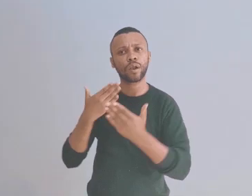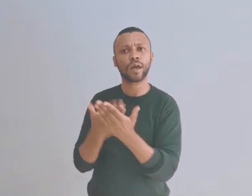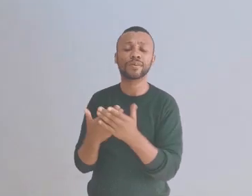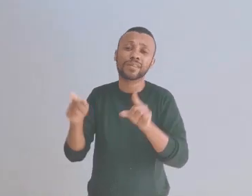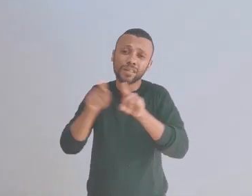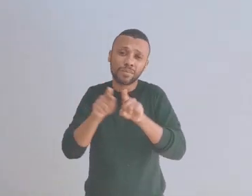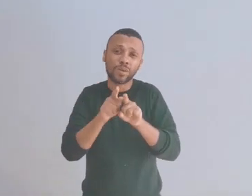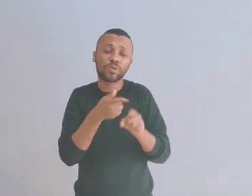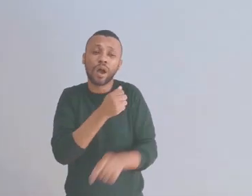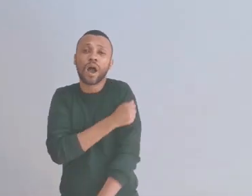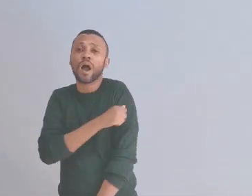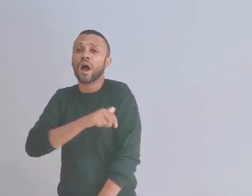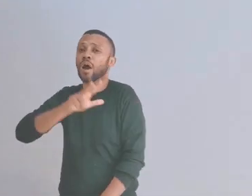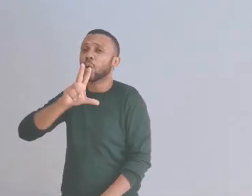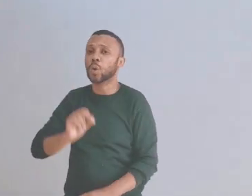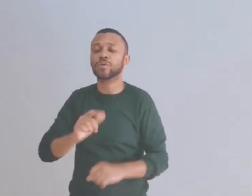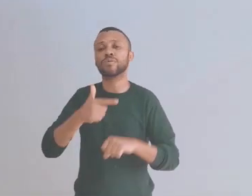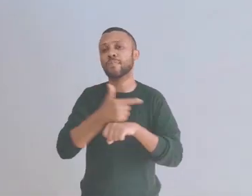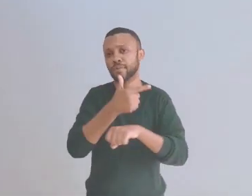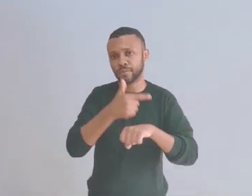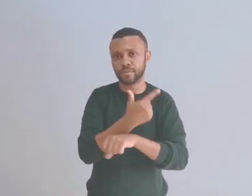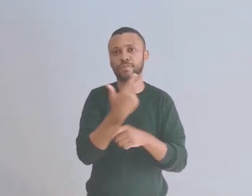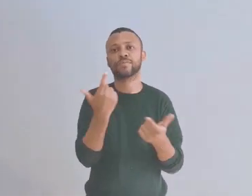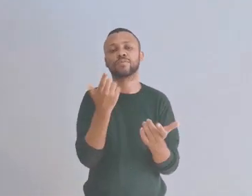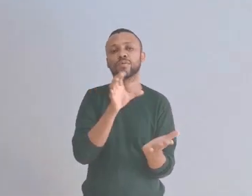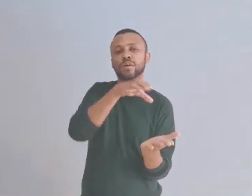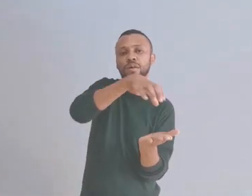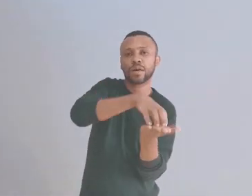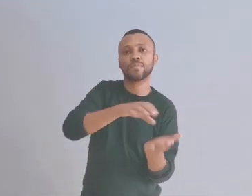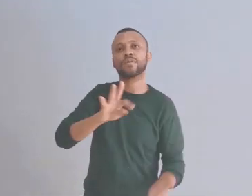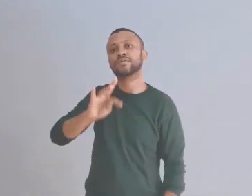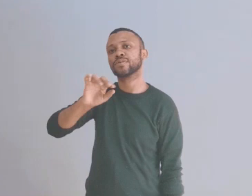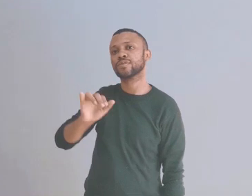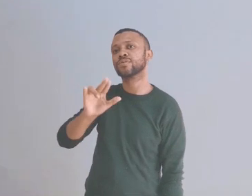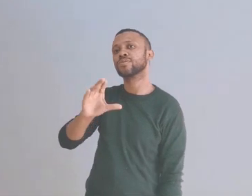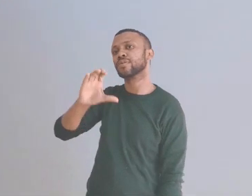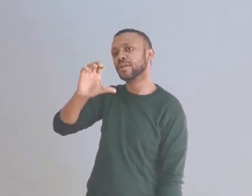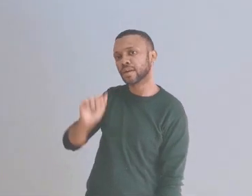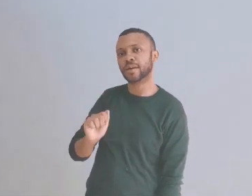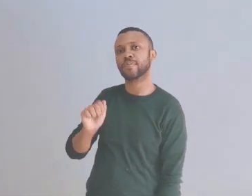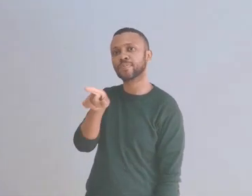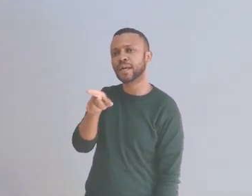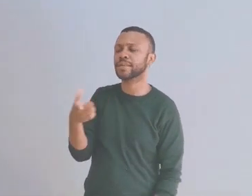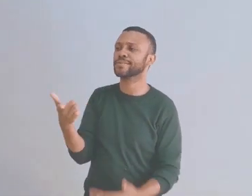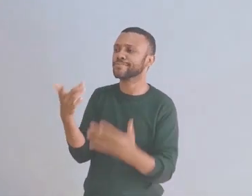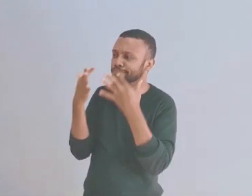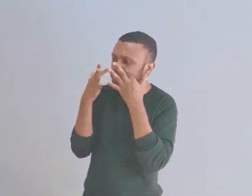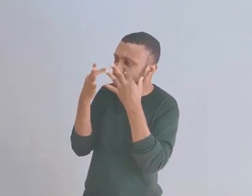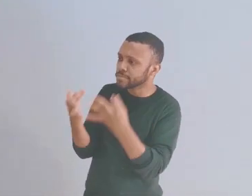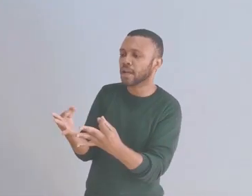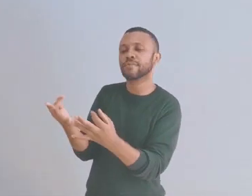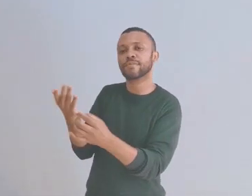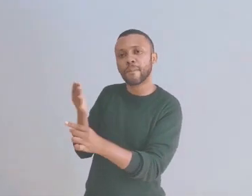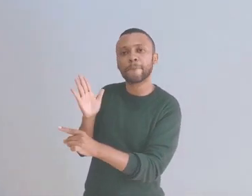Pedro II, que é ali no Campo Tijuca, de frente com o Maracanã também. Eles ouviram e foram muito solícitos, rapidinho